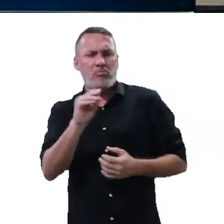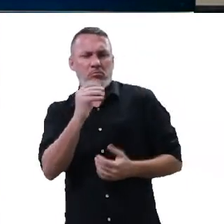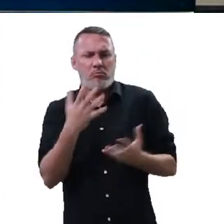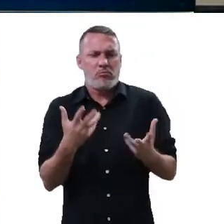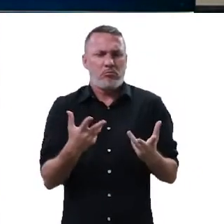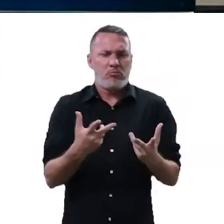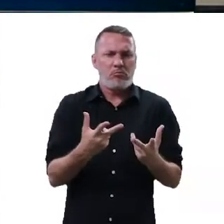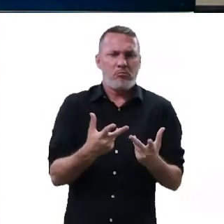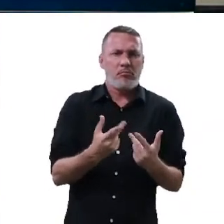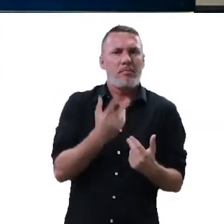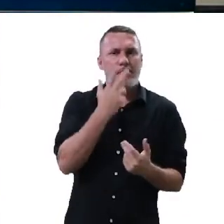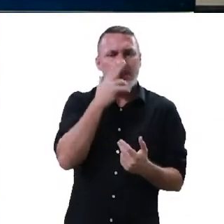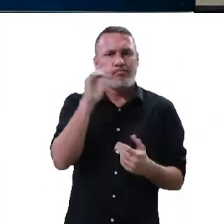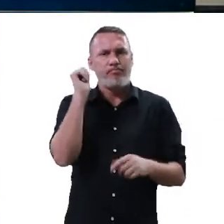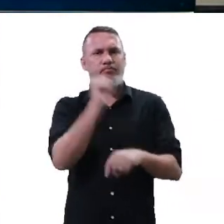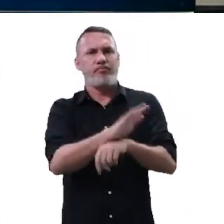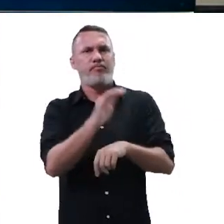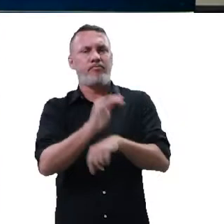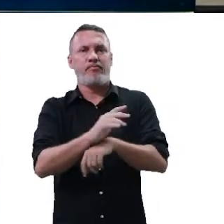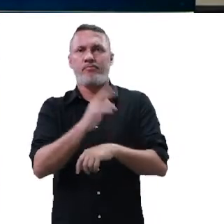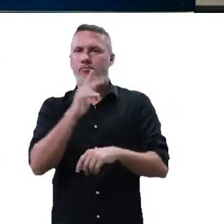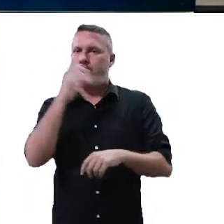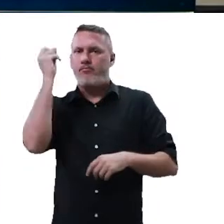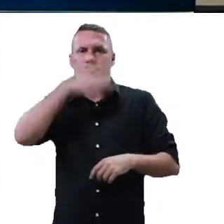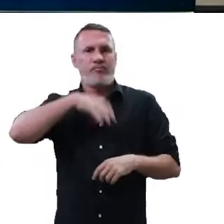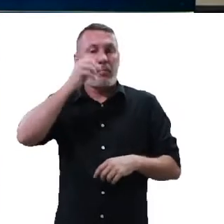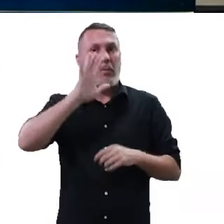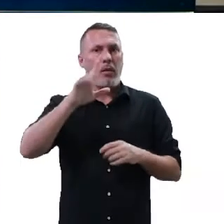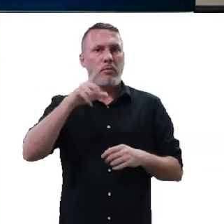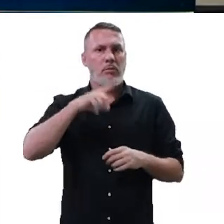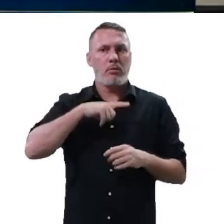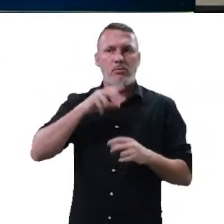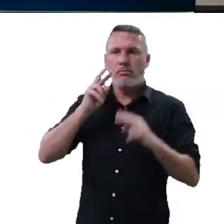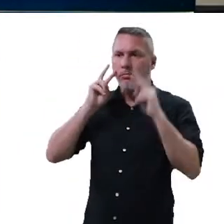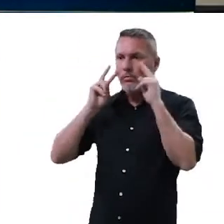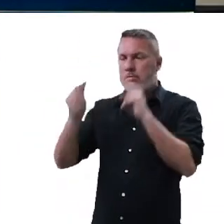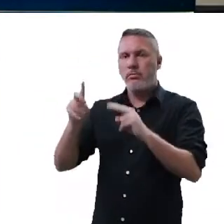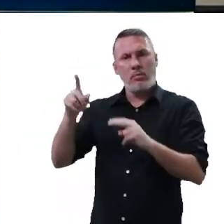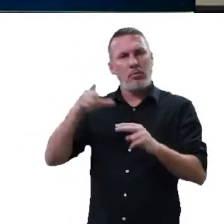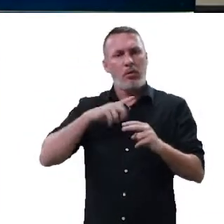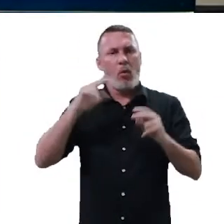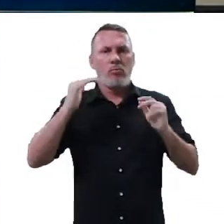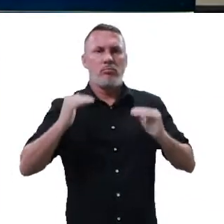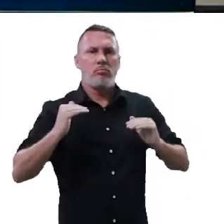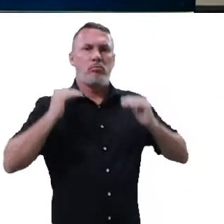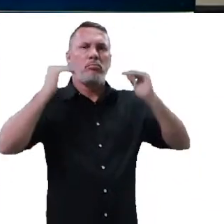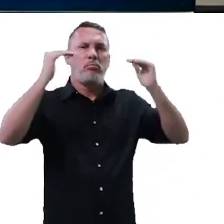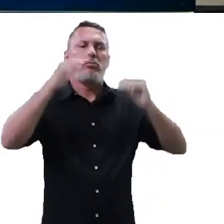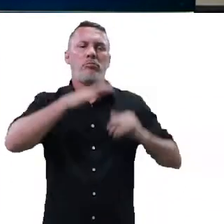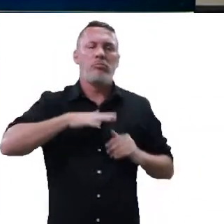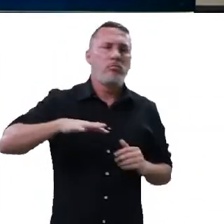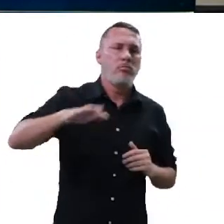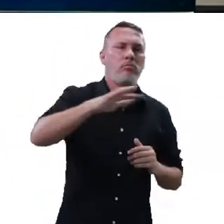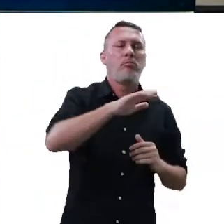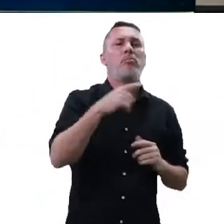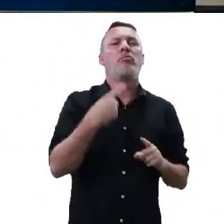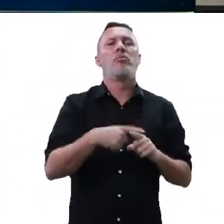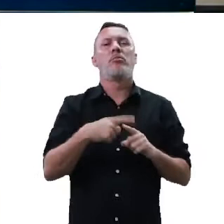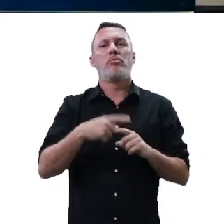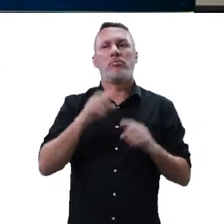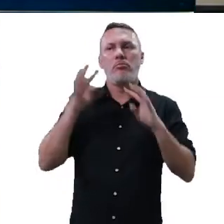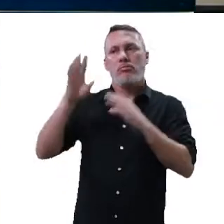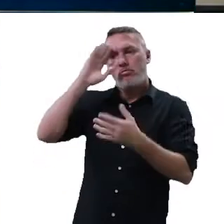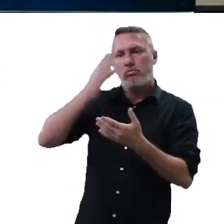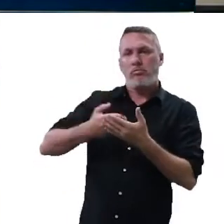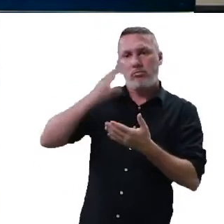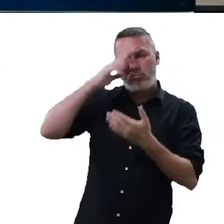orador, eloquente, e ele tinha um prestígio muito grande, gozava de um prestígio muito grande em Atenas,